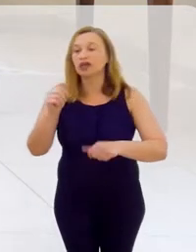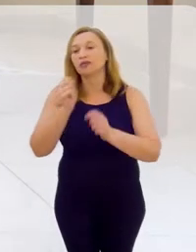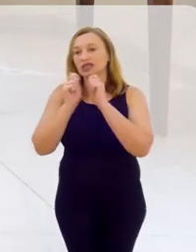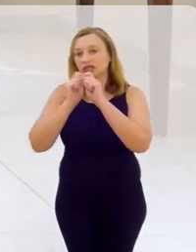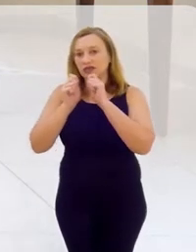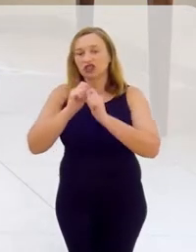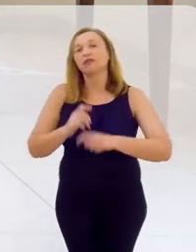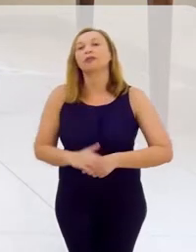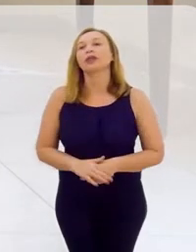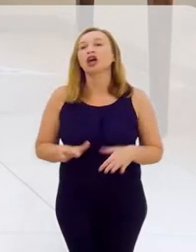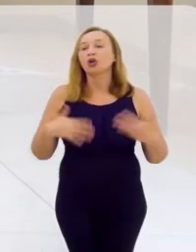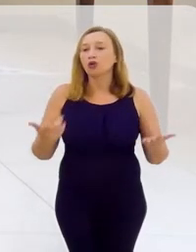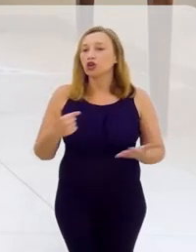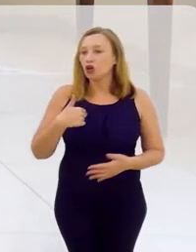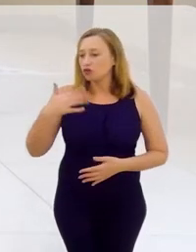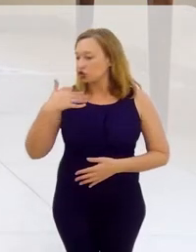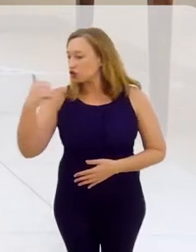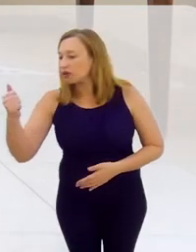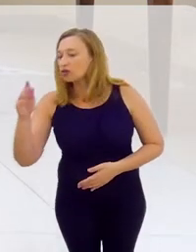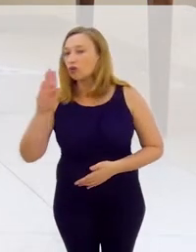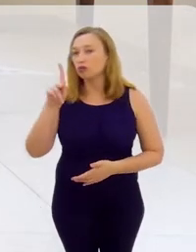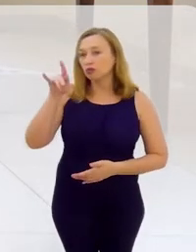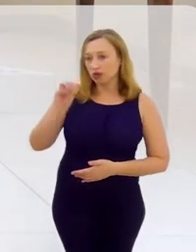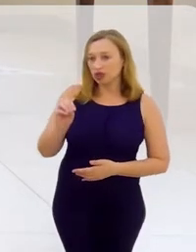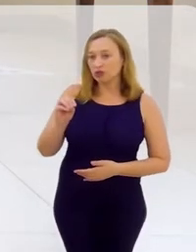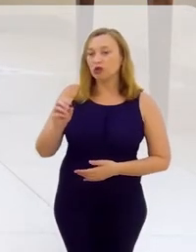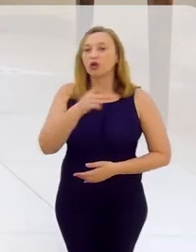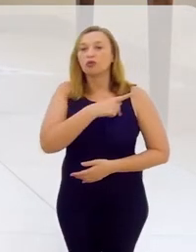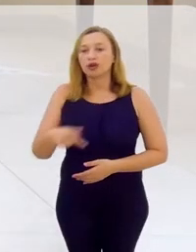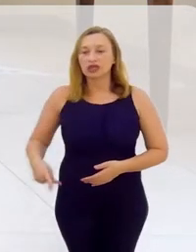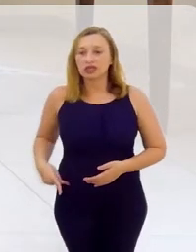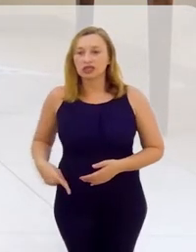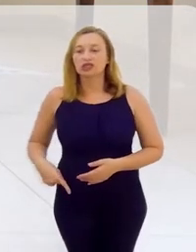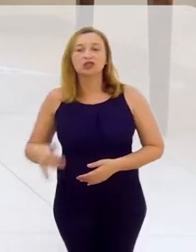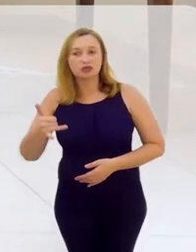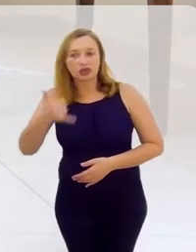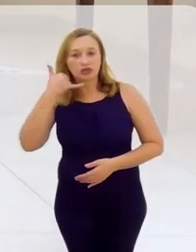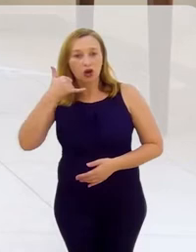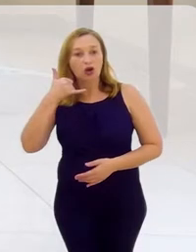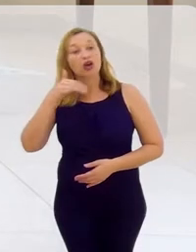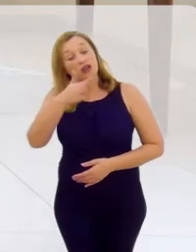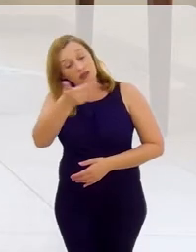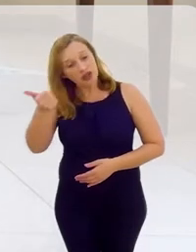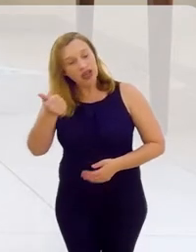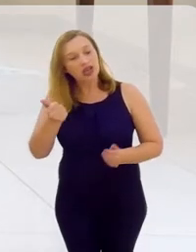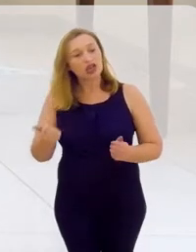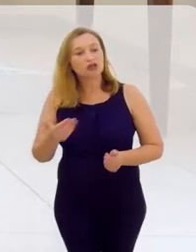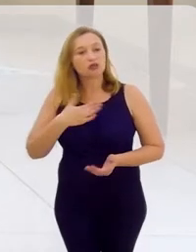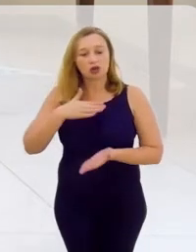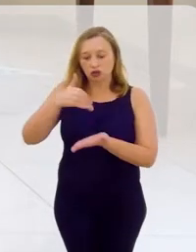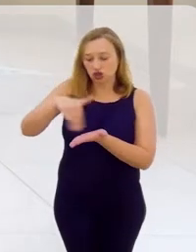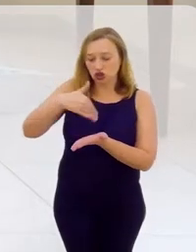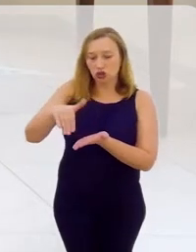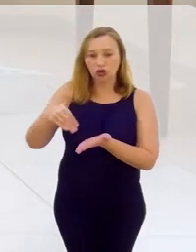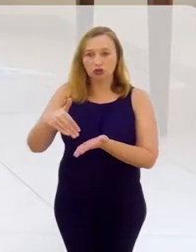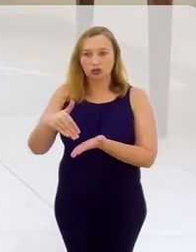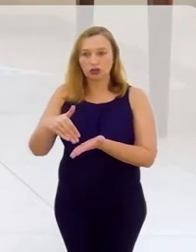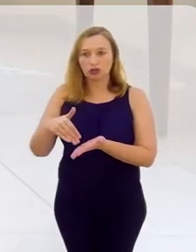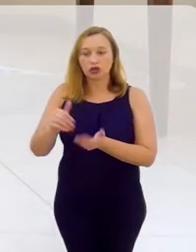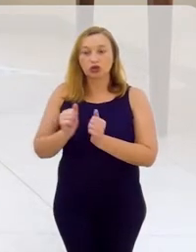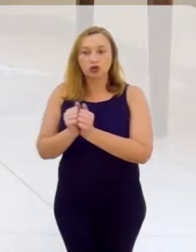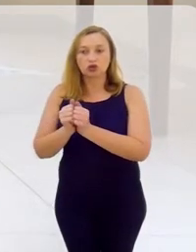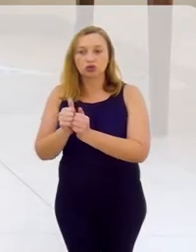que ele é chamado para ser entrevistado. Quando eu fui chamado como bispo, o presidente da estaca me telefonou e pediu: olha, vem aqui no meu